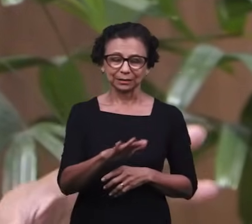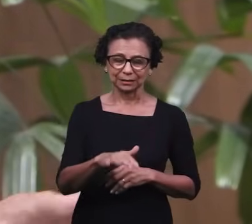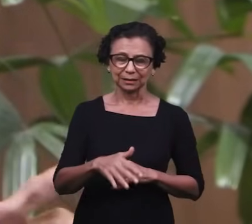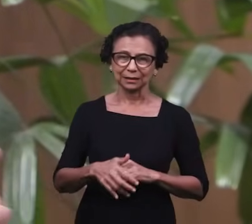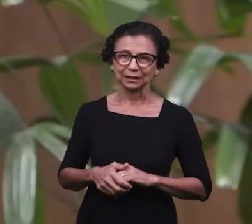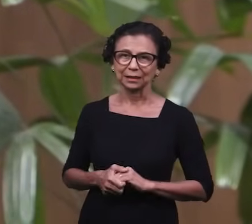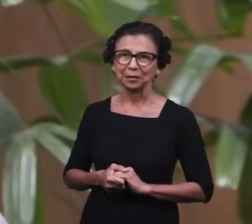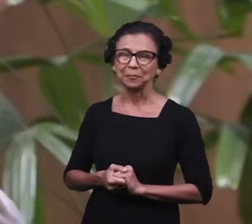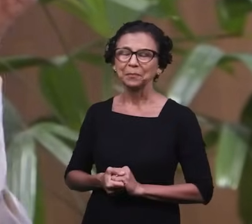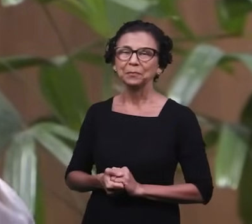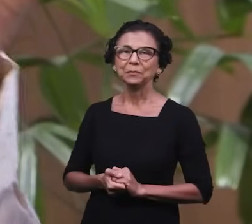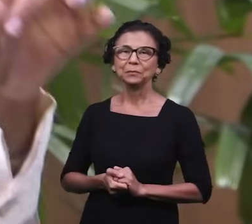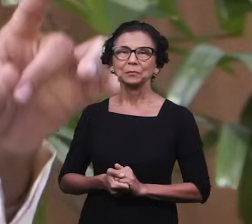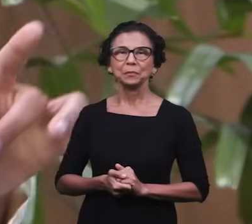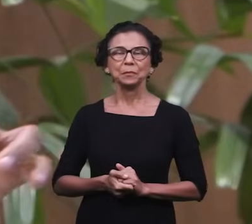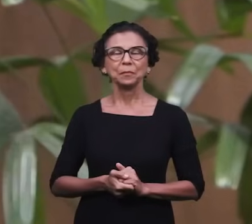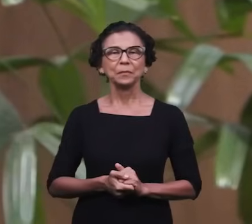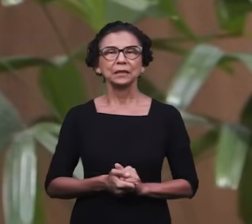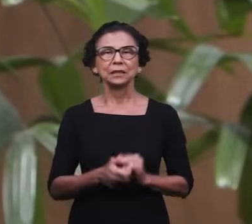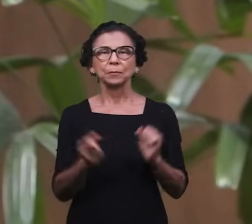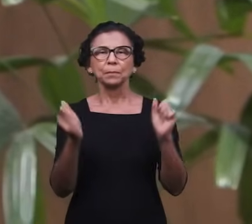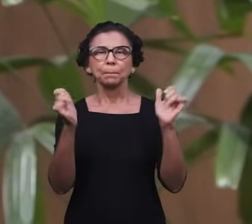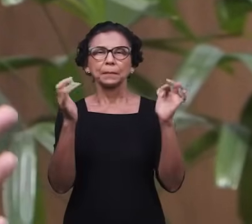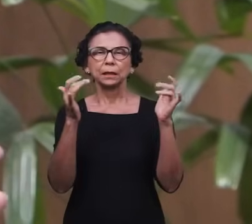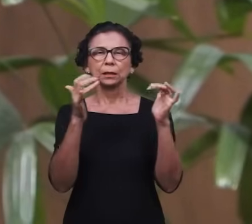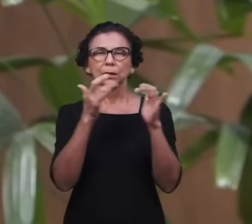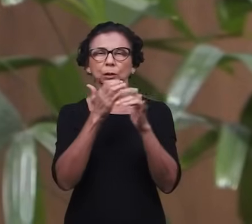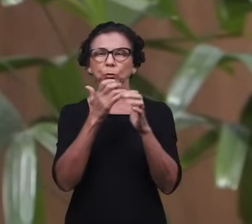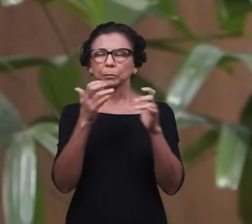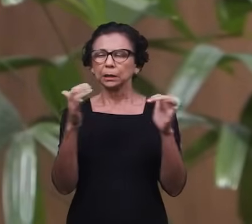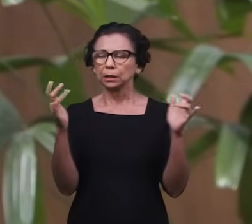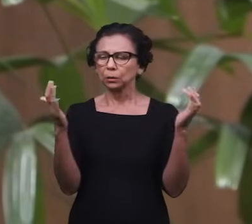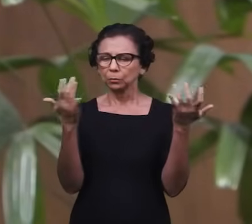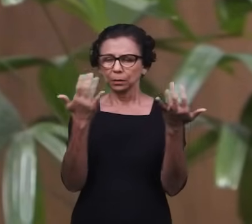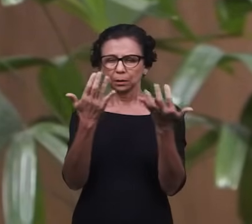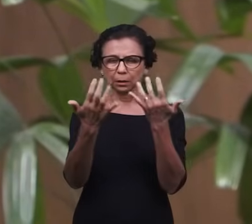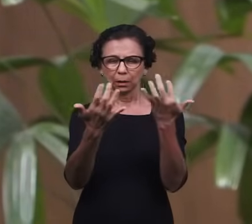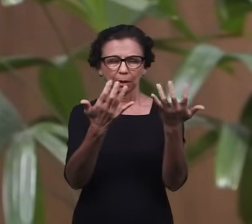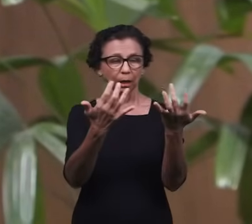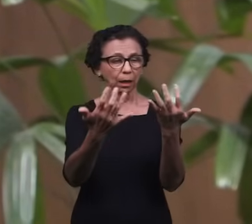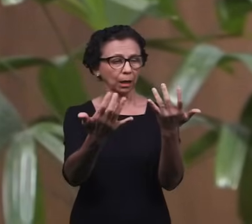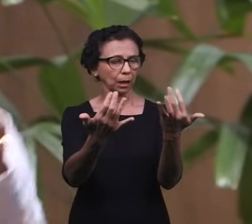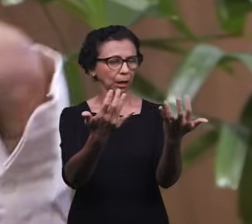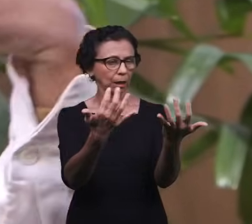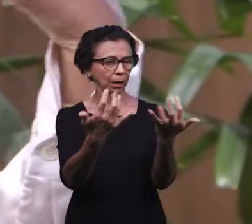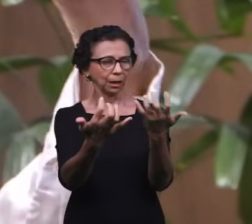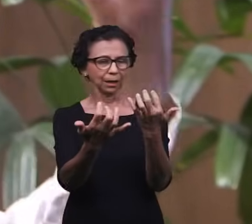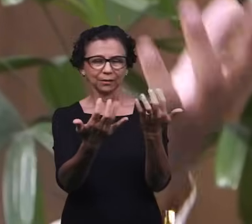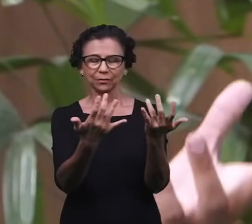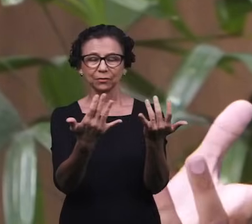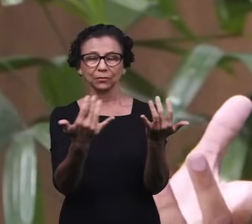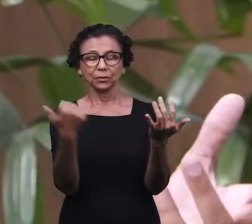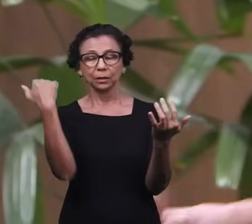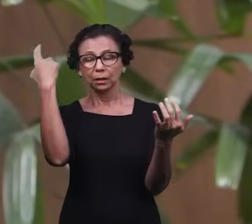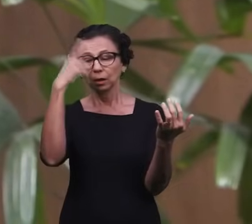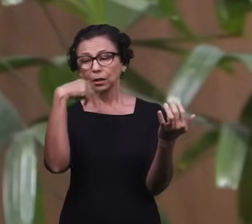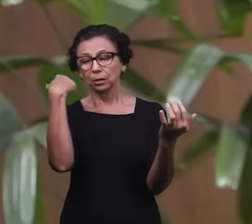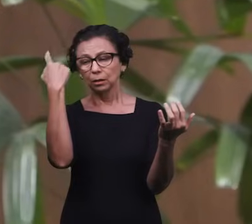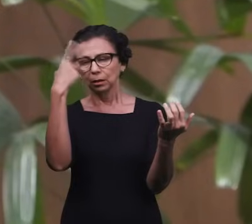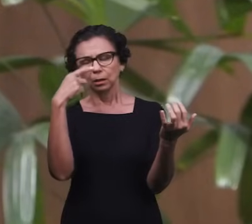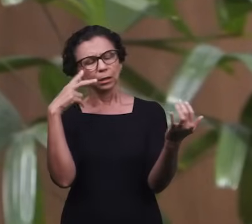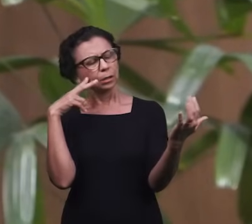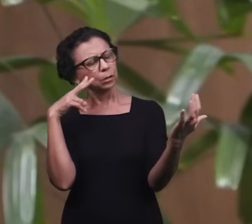que geralmente é redondo, né? Se tiver um brilho ali, ele fica horas. E aí alguém chama,